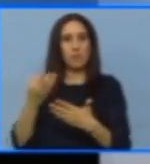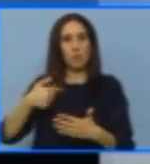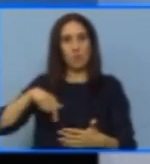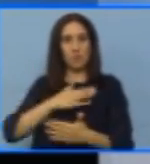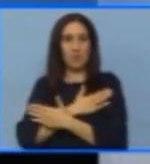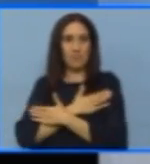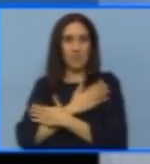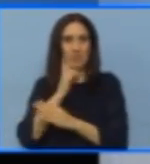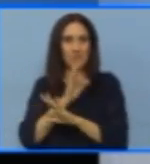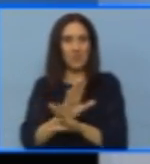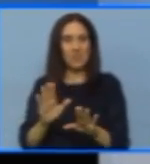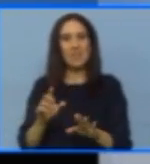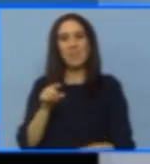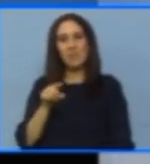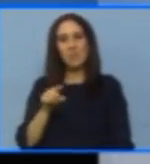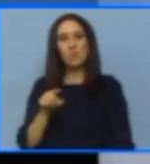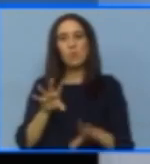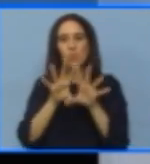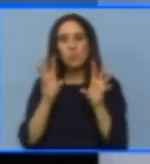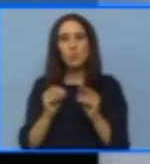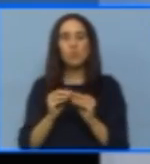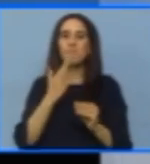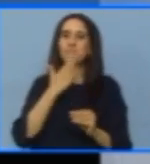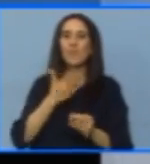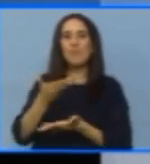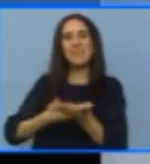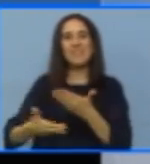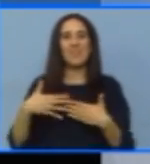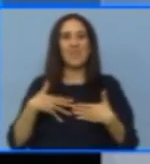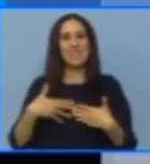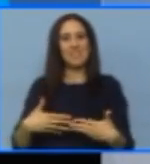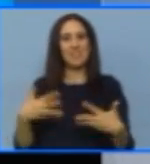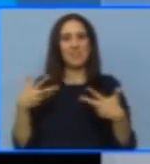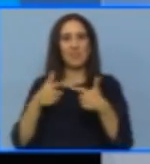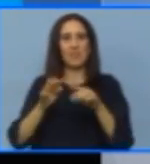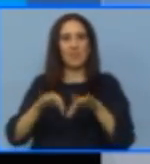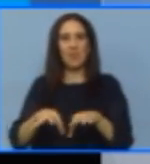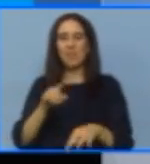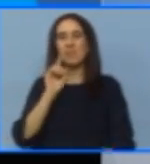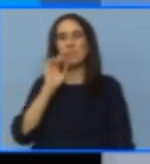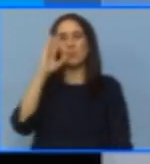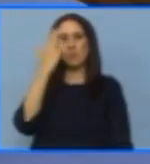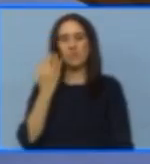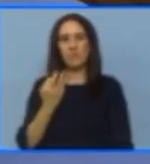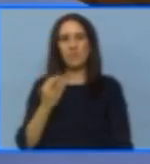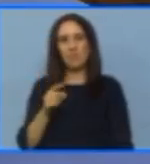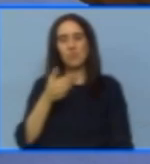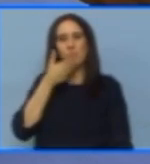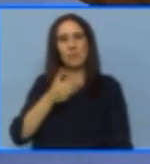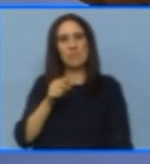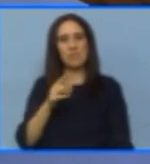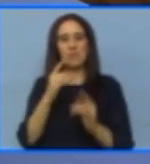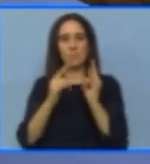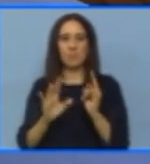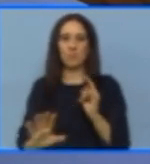amigos lá. E é isso tudo que depois compensa o cansaço com que nós chegamos ao final. E eu acho que isso é o mais importante desta experiência do